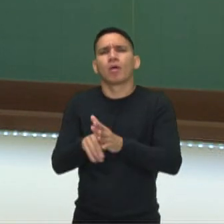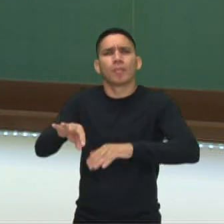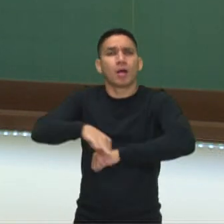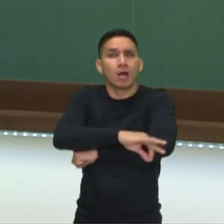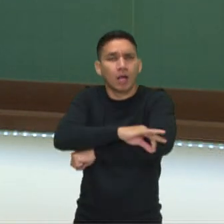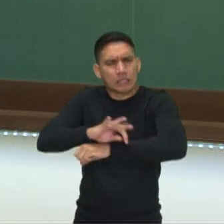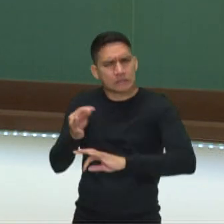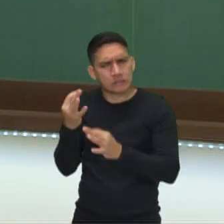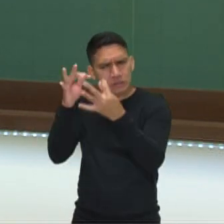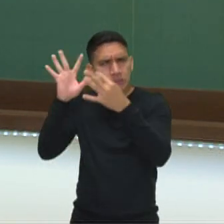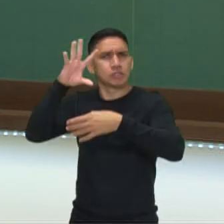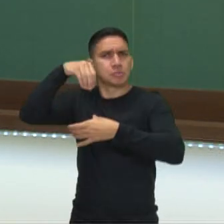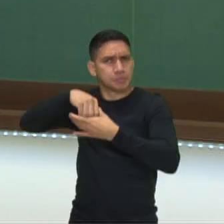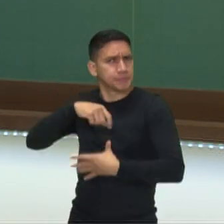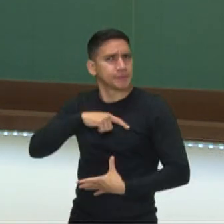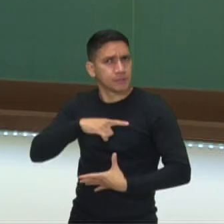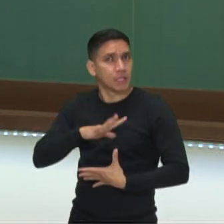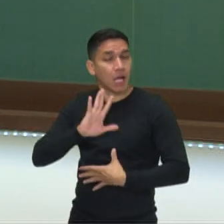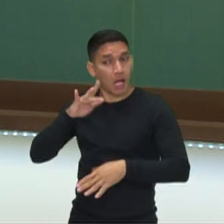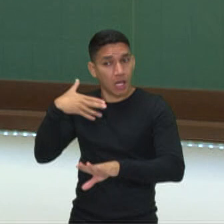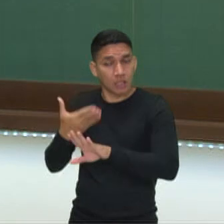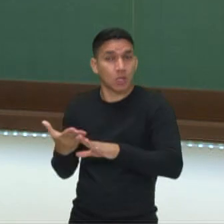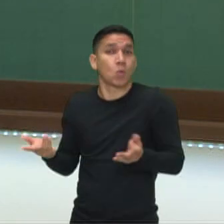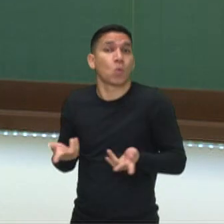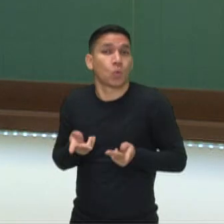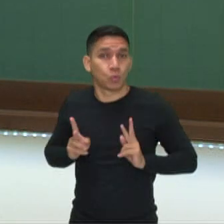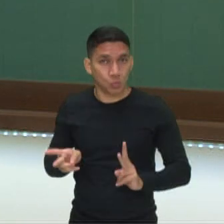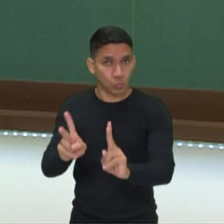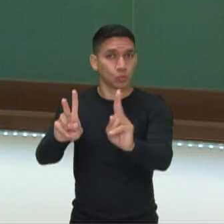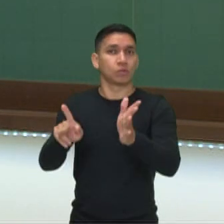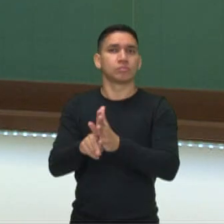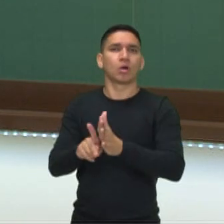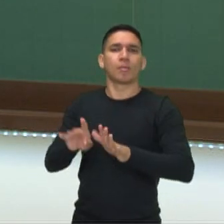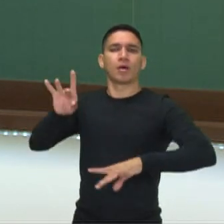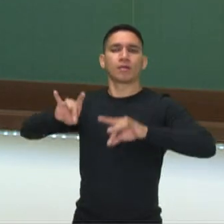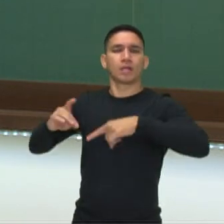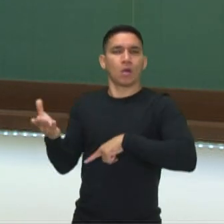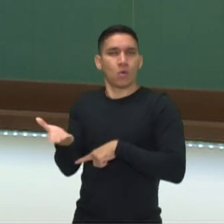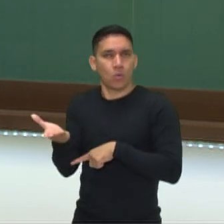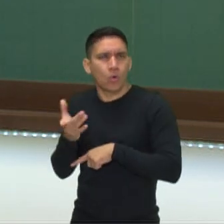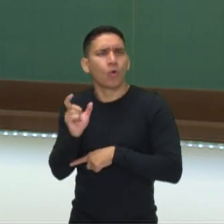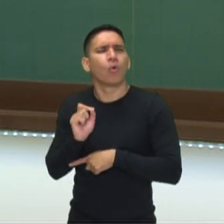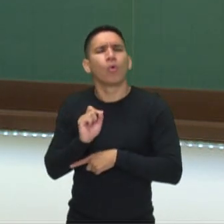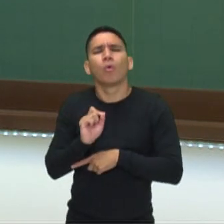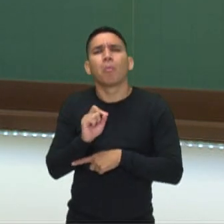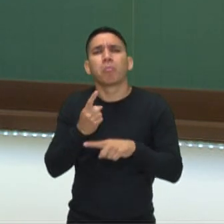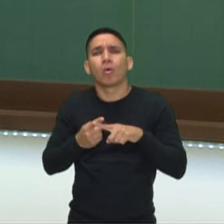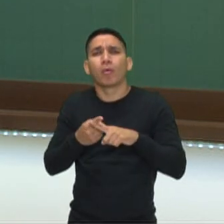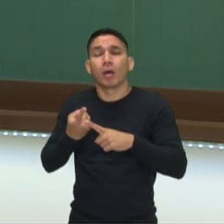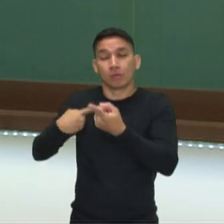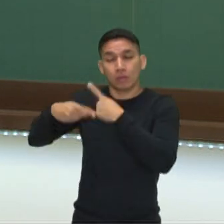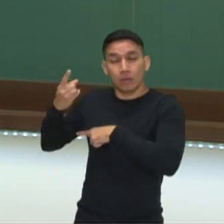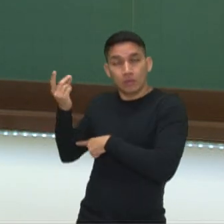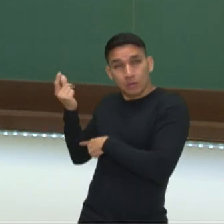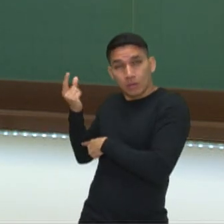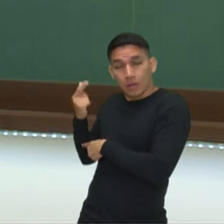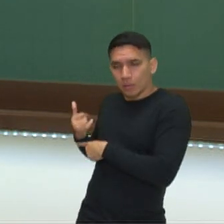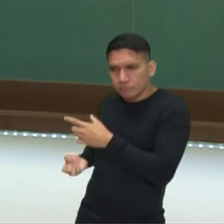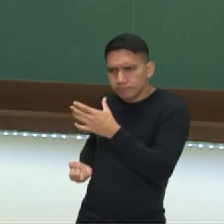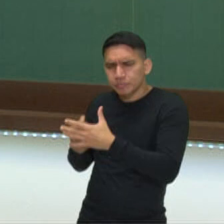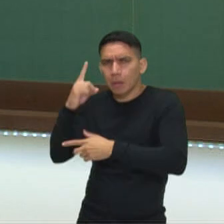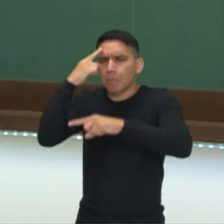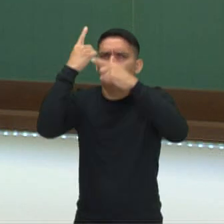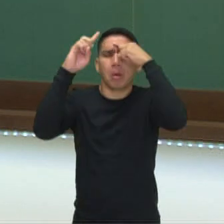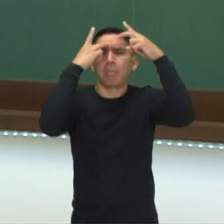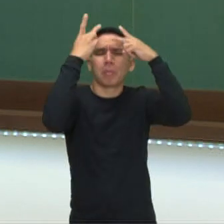uma tecnologia que até hoje é utilizada no teatro moderno, porque eles foram pessoas assim de grande